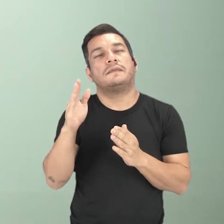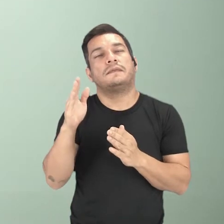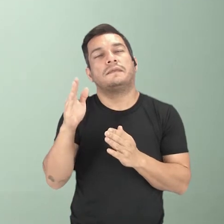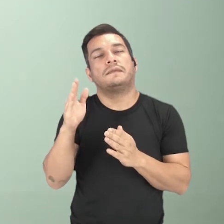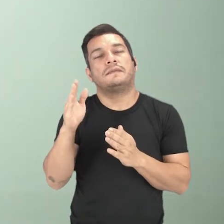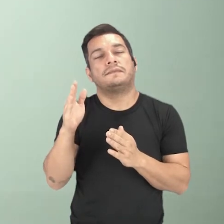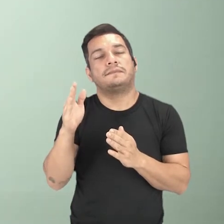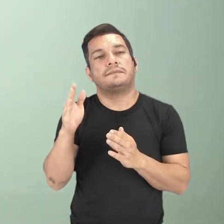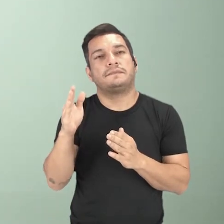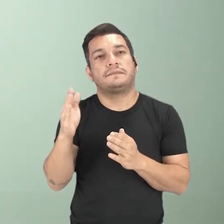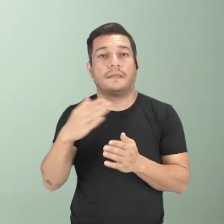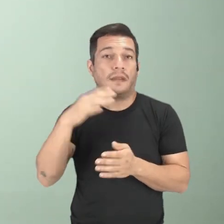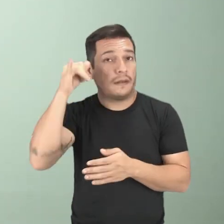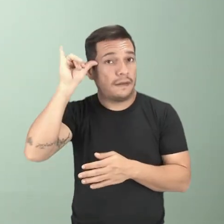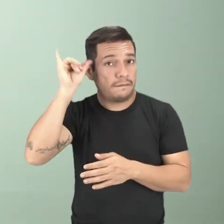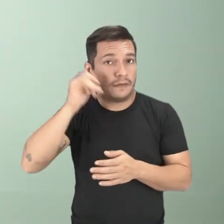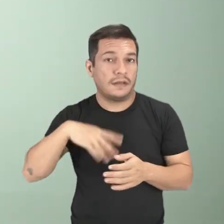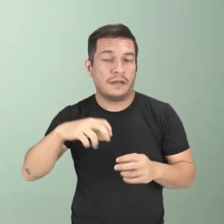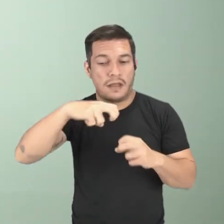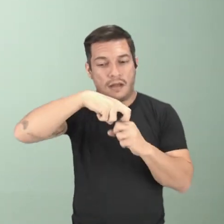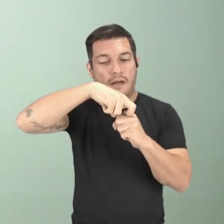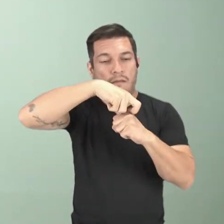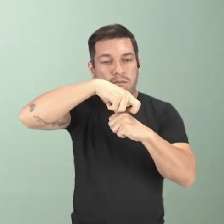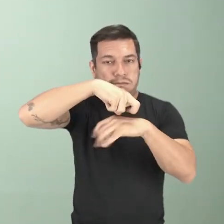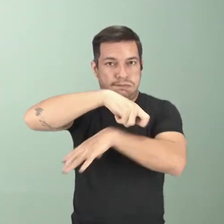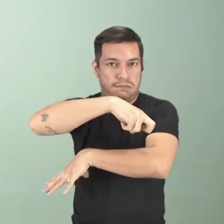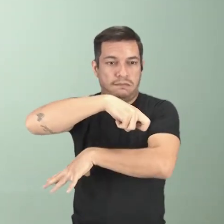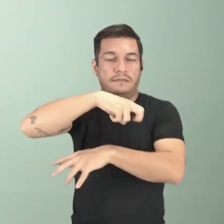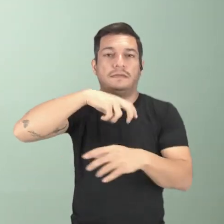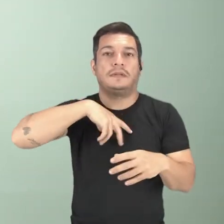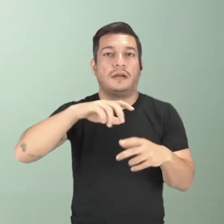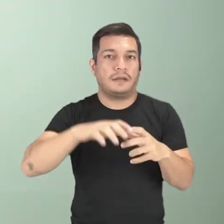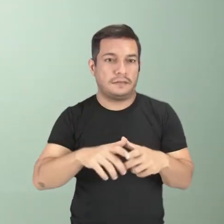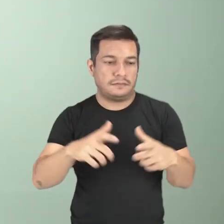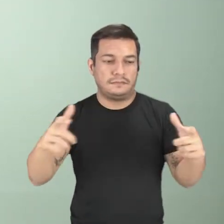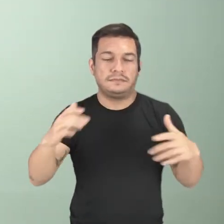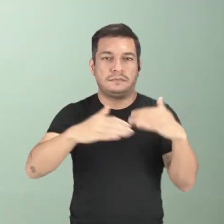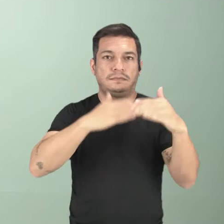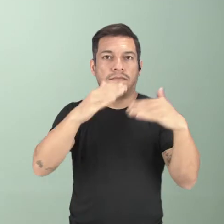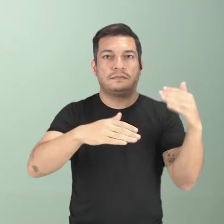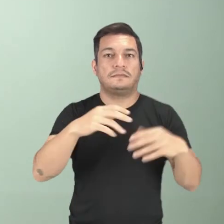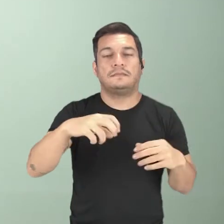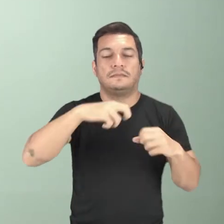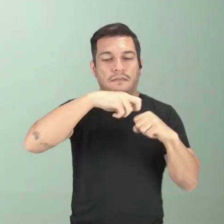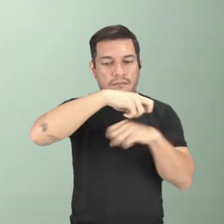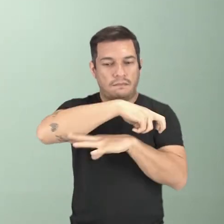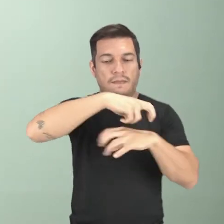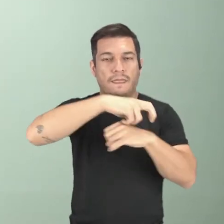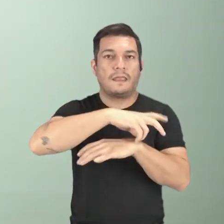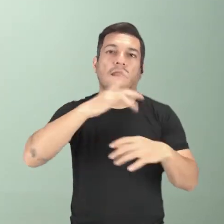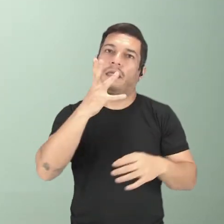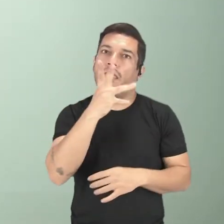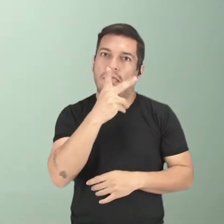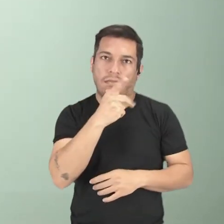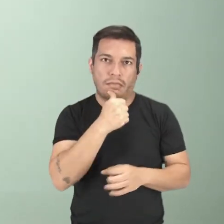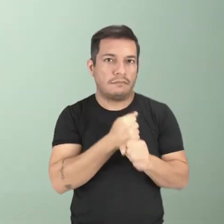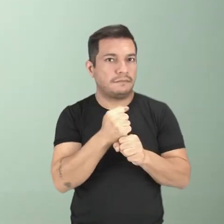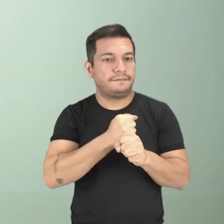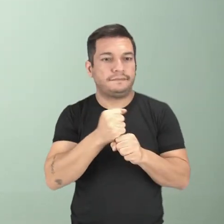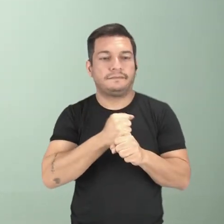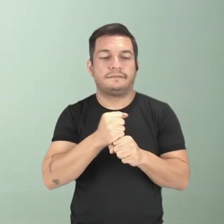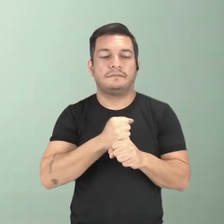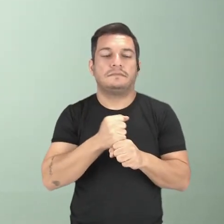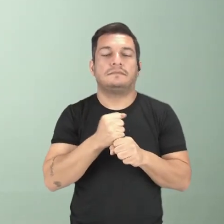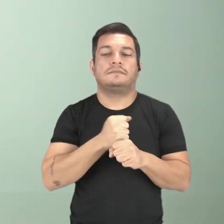Até a vaca parir o bezerro, esse bezerro crescer e reproduzir novamente, então ia demorar anos, ele não ia